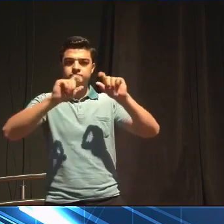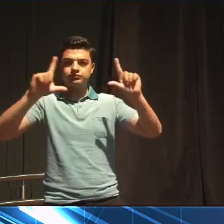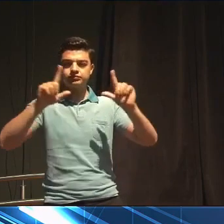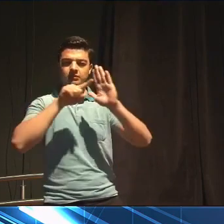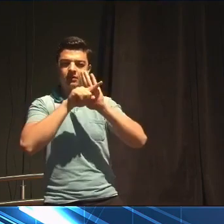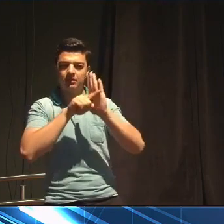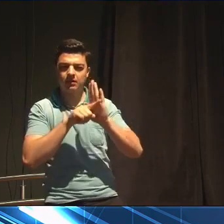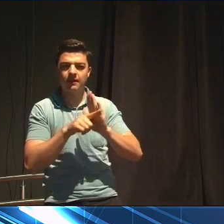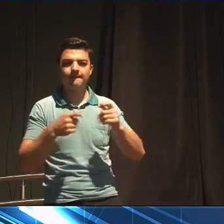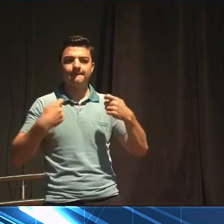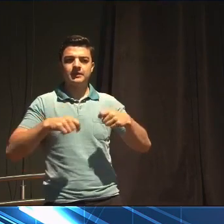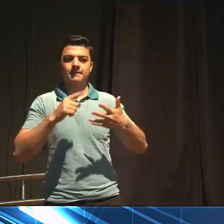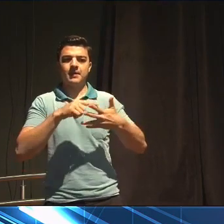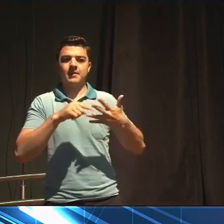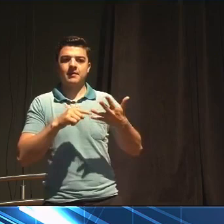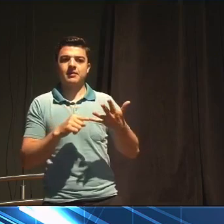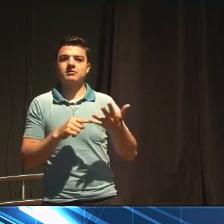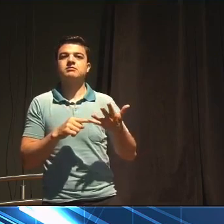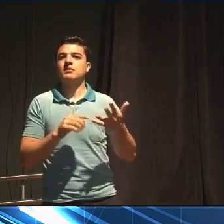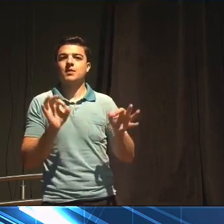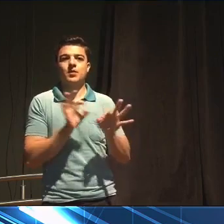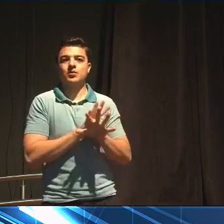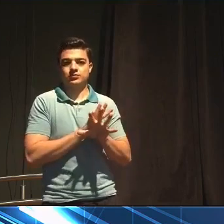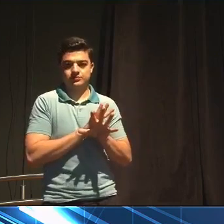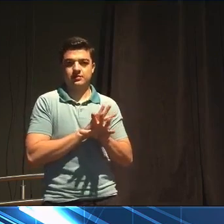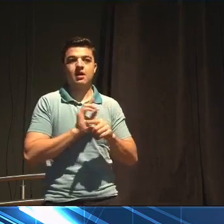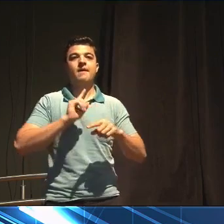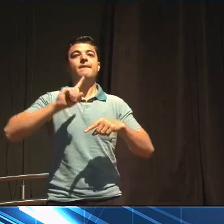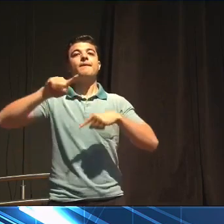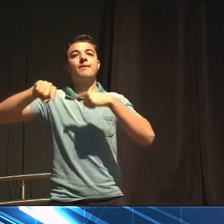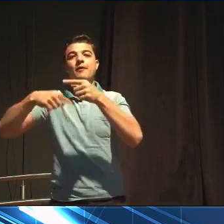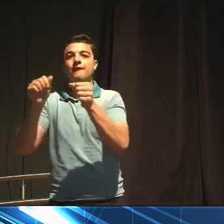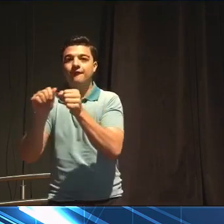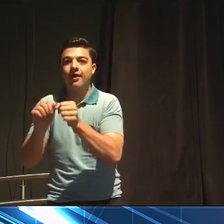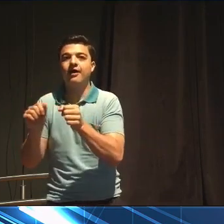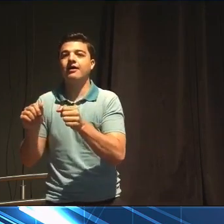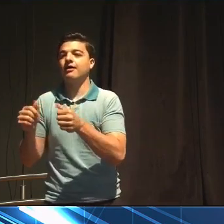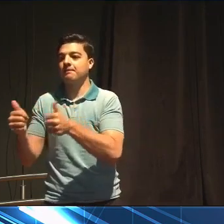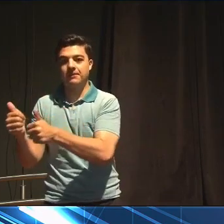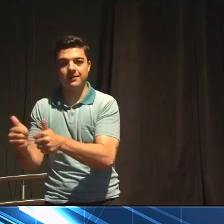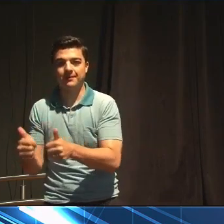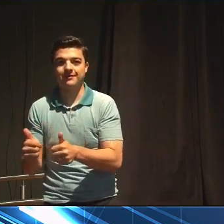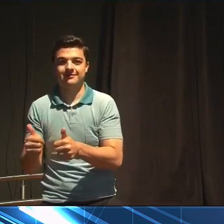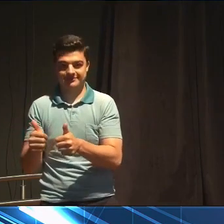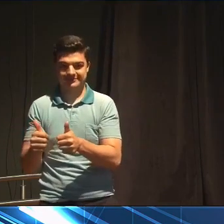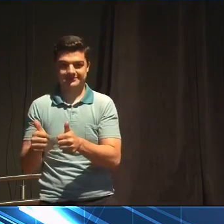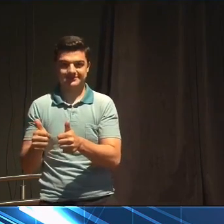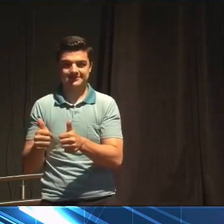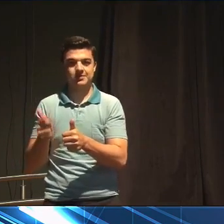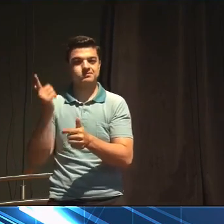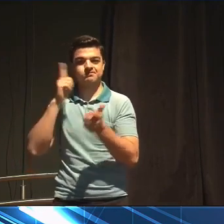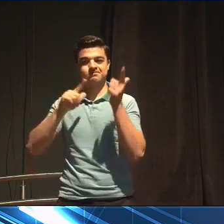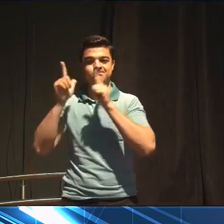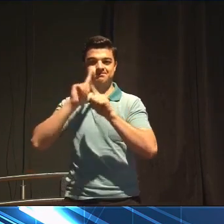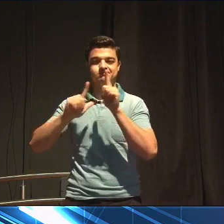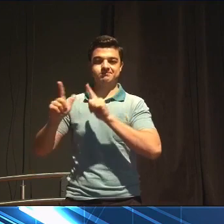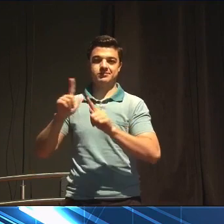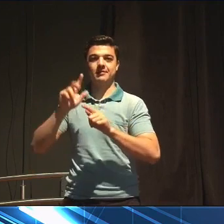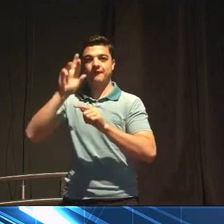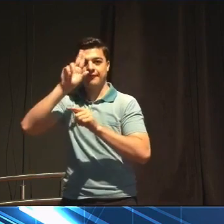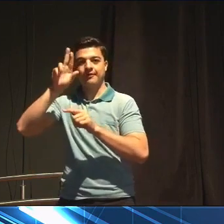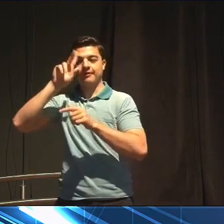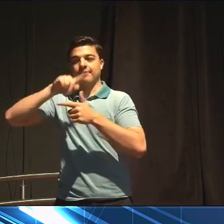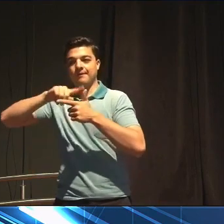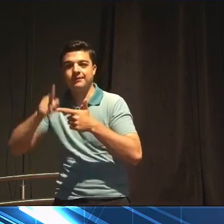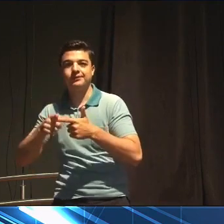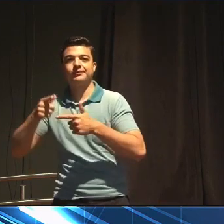E aí, quando a gente começa a pensar nas coisas que foram produzidas, né, em como nós vamos produzi-las, é muito importante